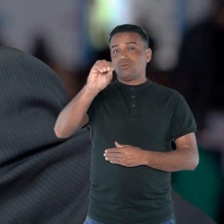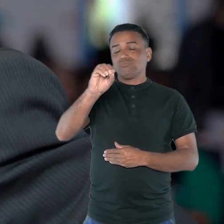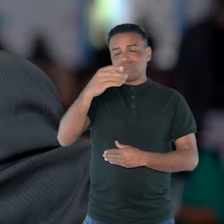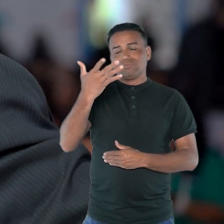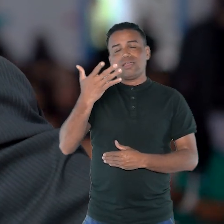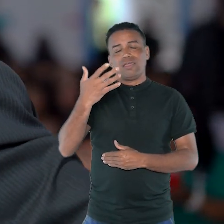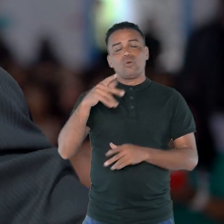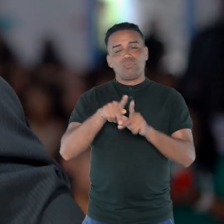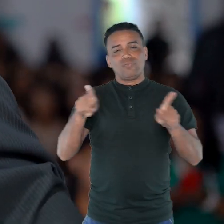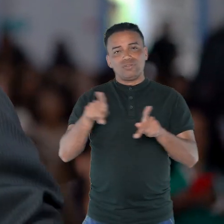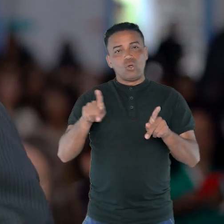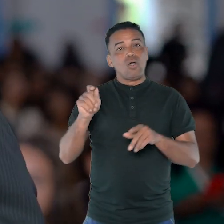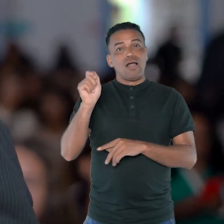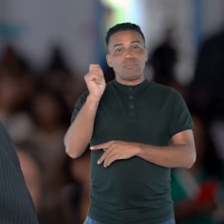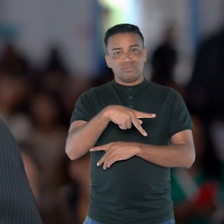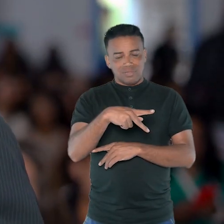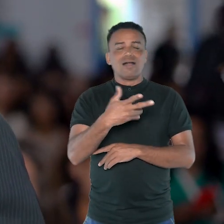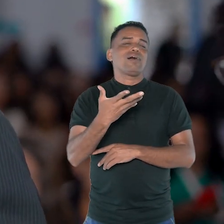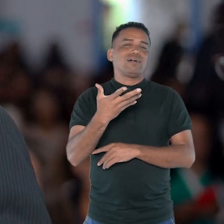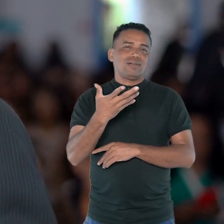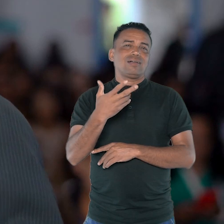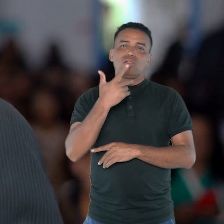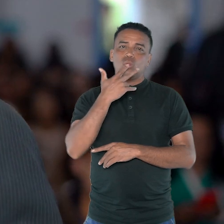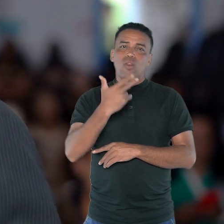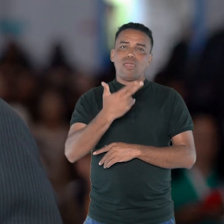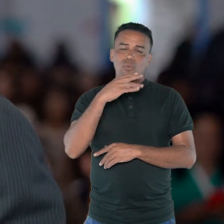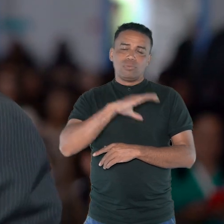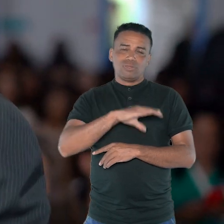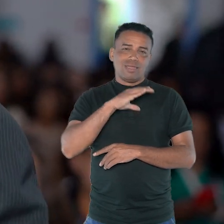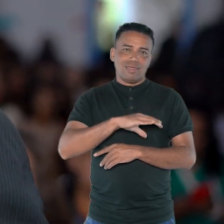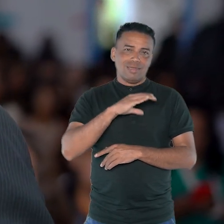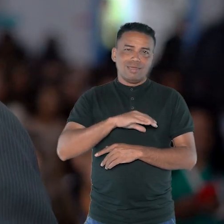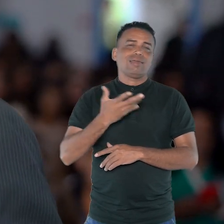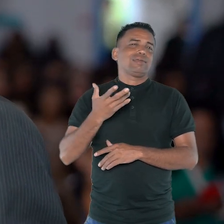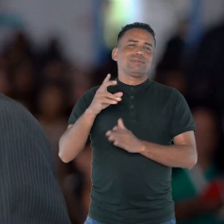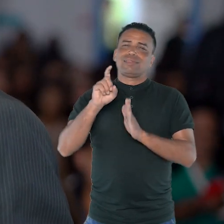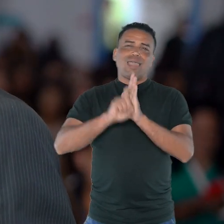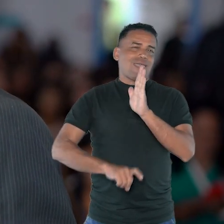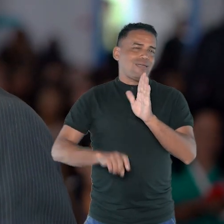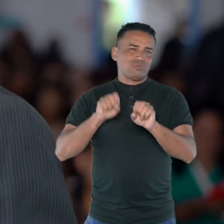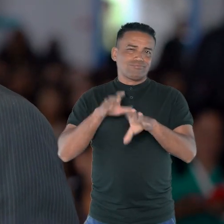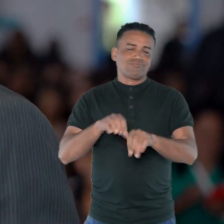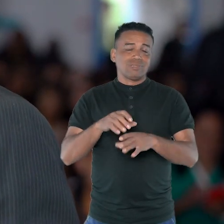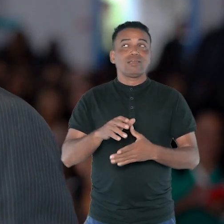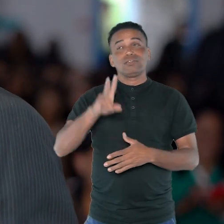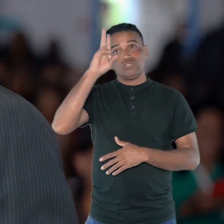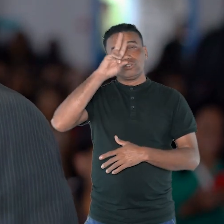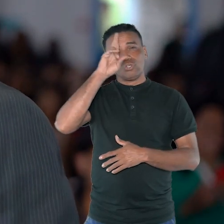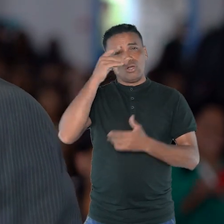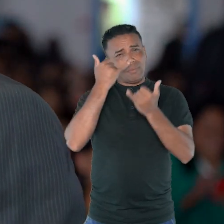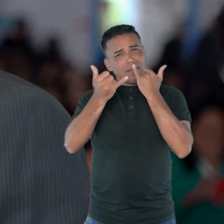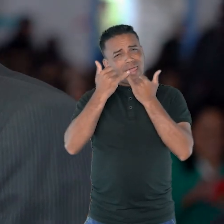língua portuguesa, redação por mais de 30 anos aqui em Paracatu. A sua história é muito parecida com a história de todos nós,